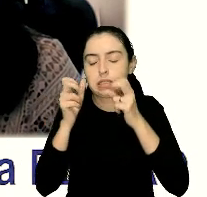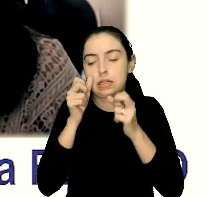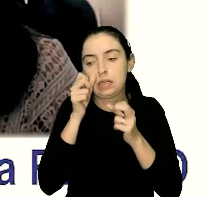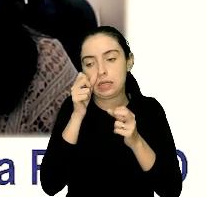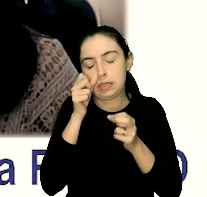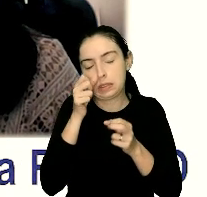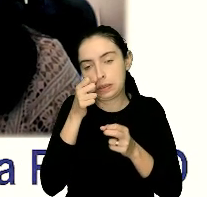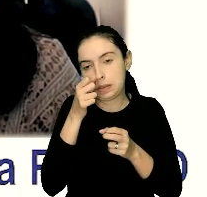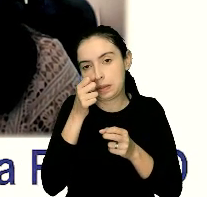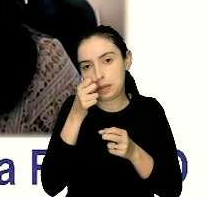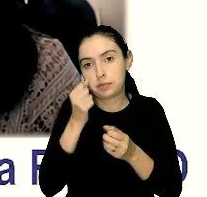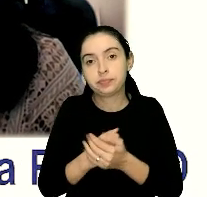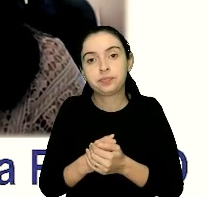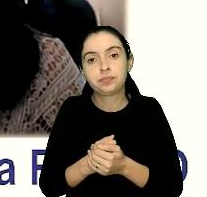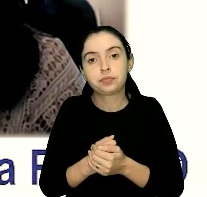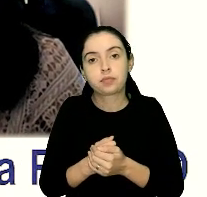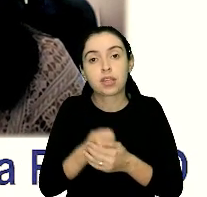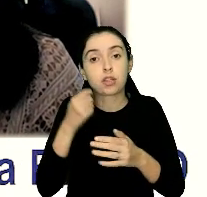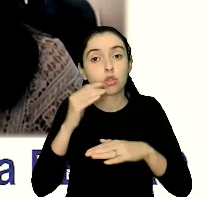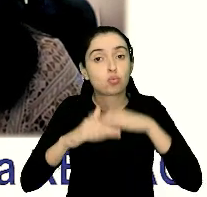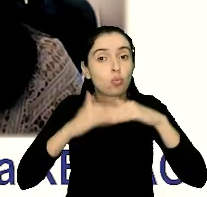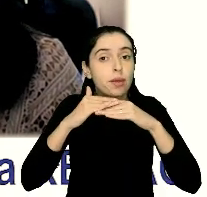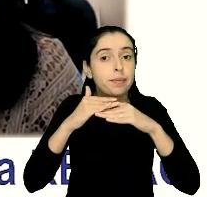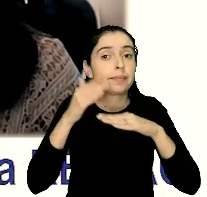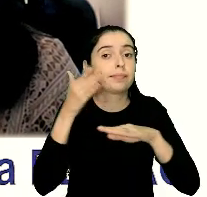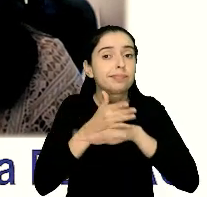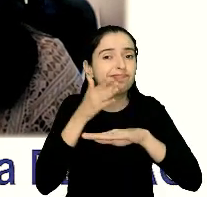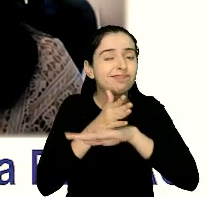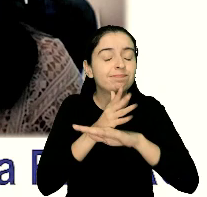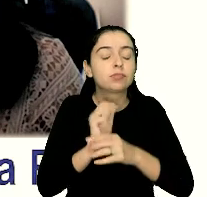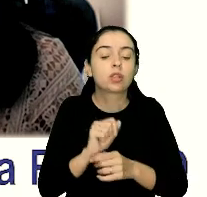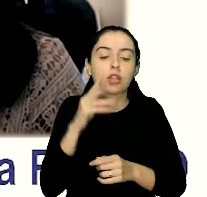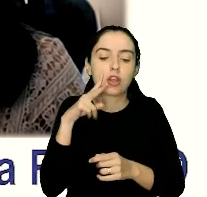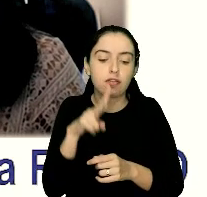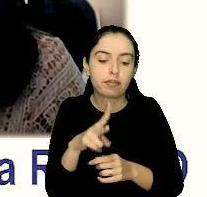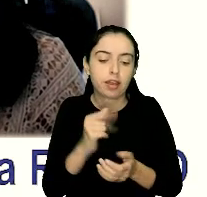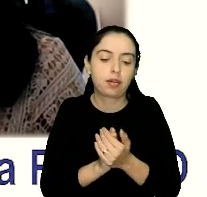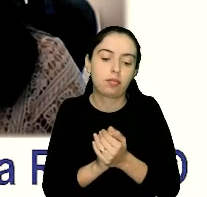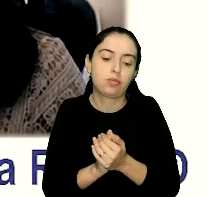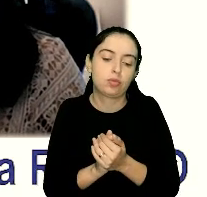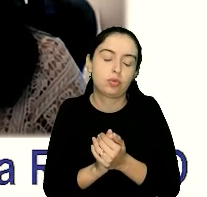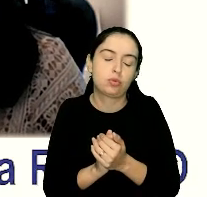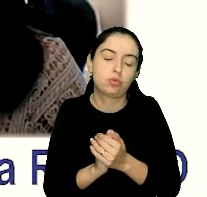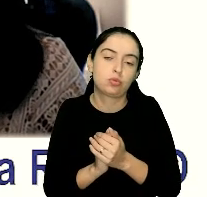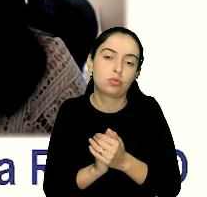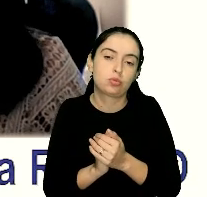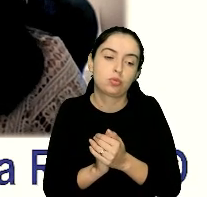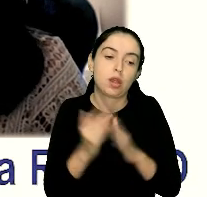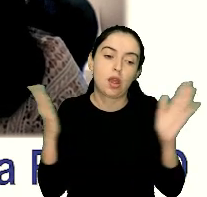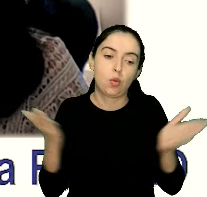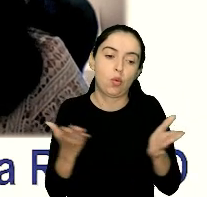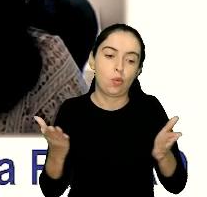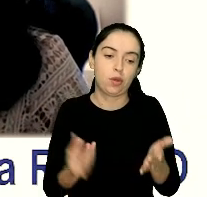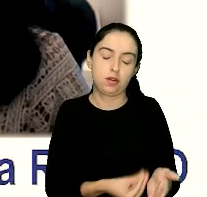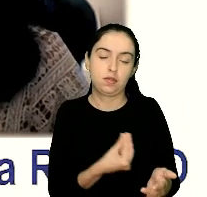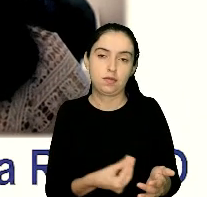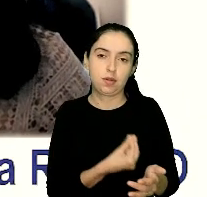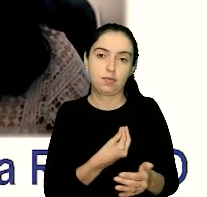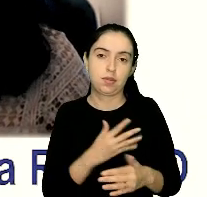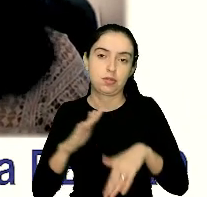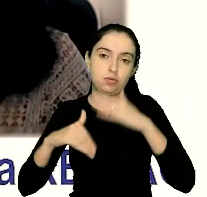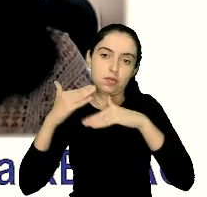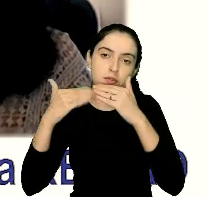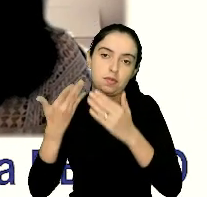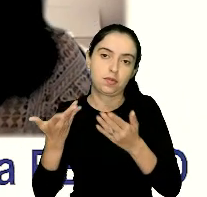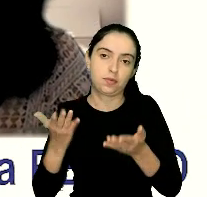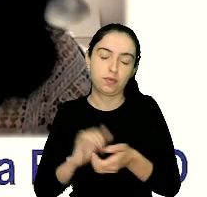obstáculos que também vamos encontrando nesse momento que nós vivemos e nessa caminhada, né? E muito nós